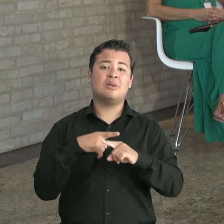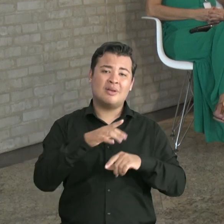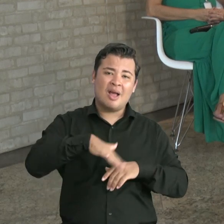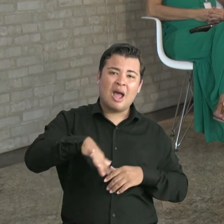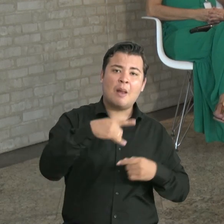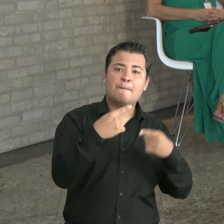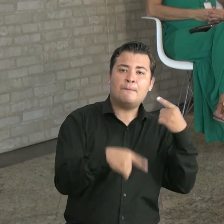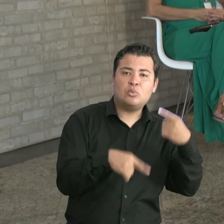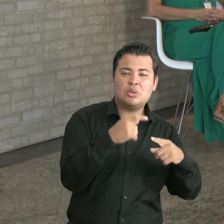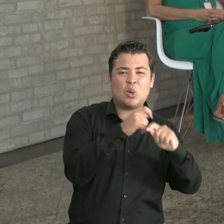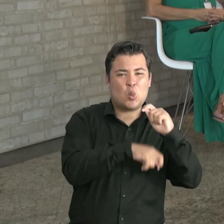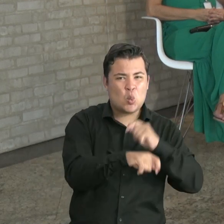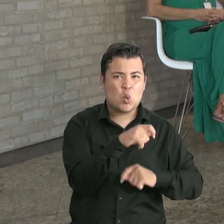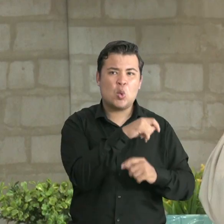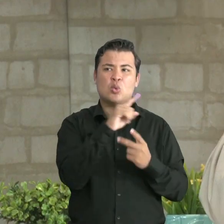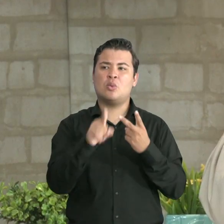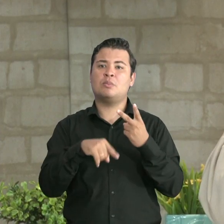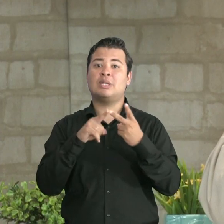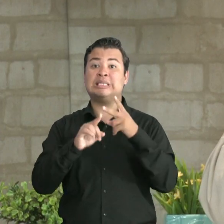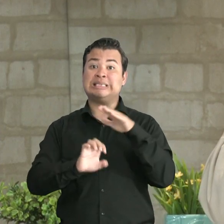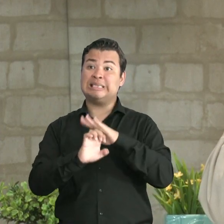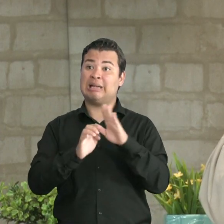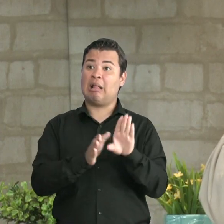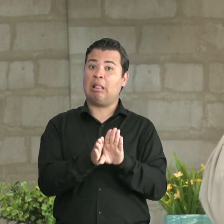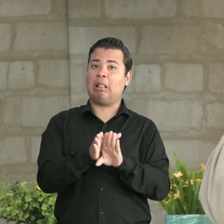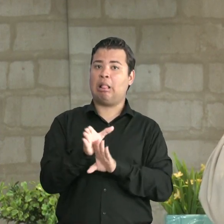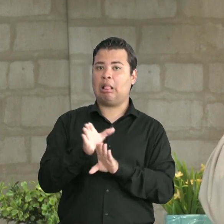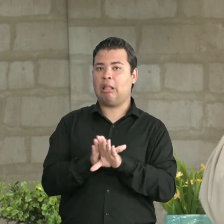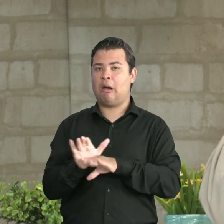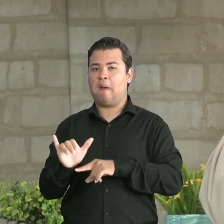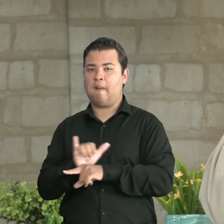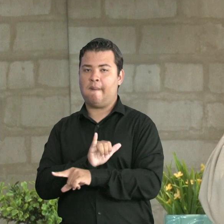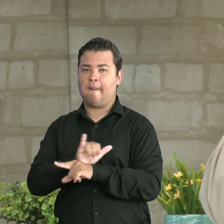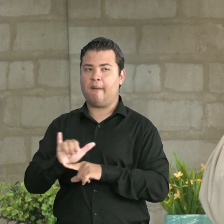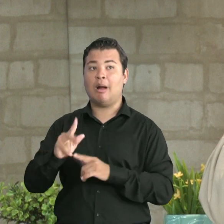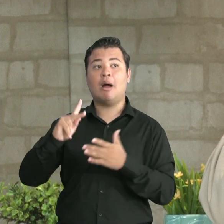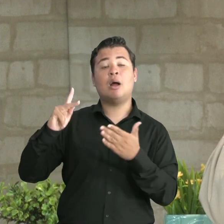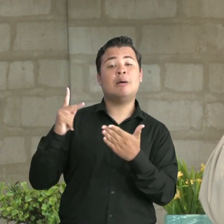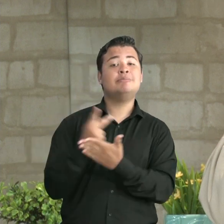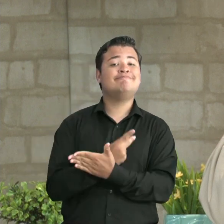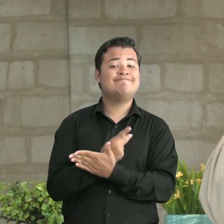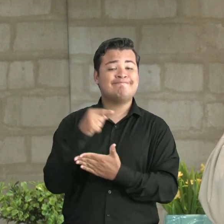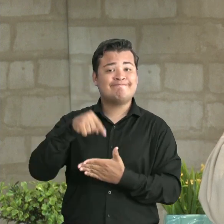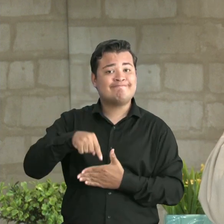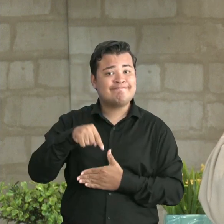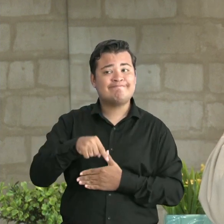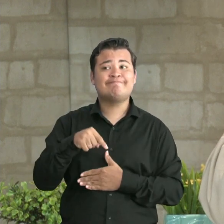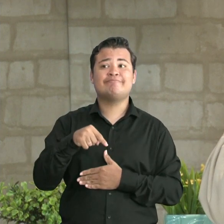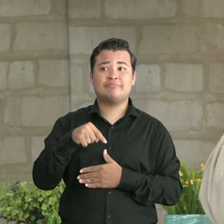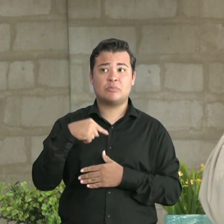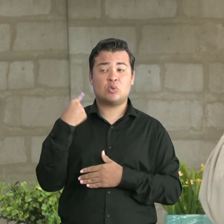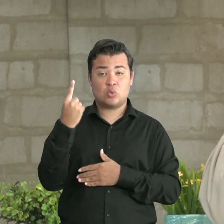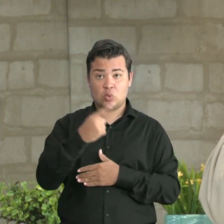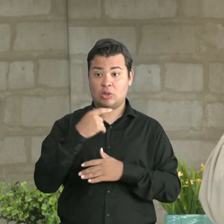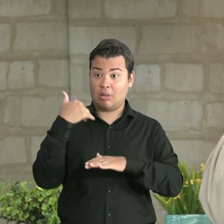orientações do Estado que fizeram com que regredíssemos em muitos